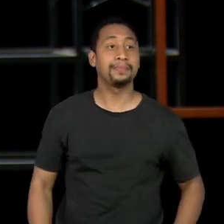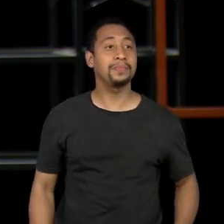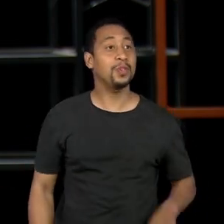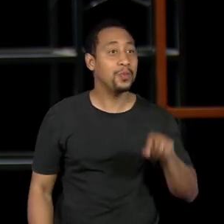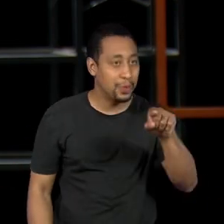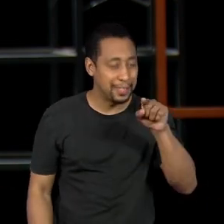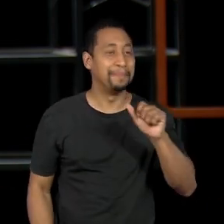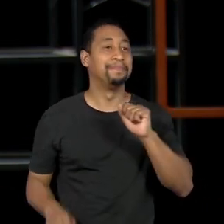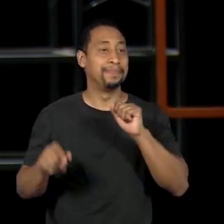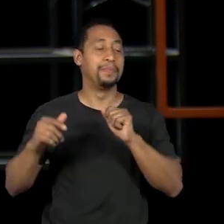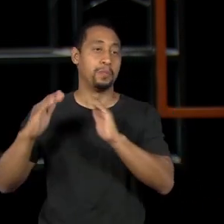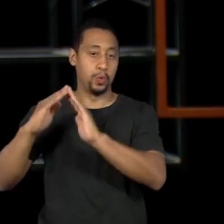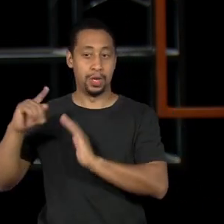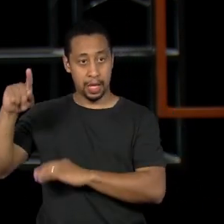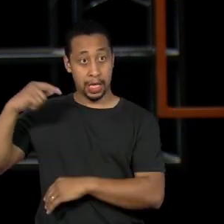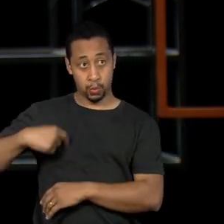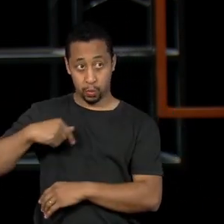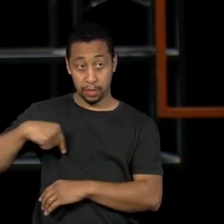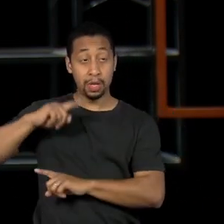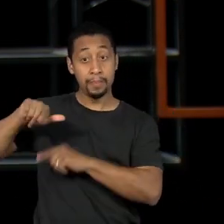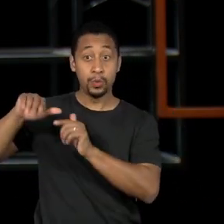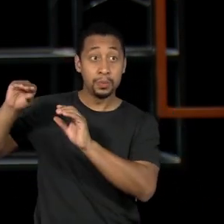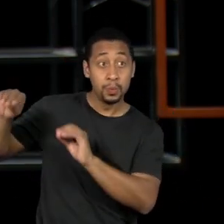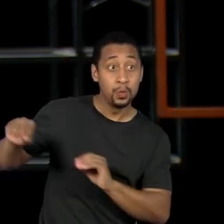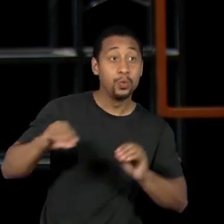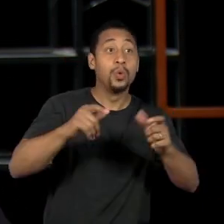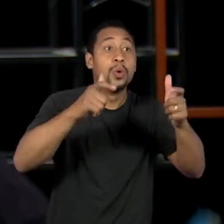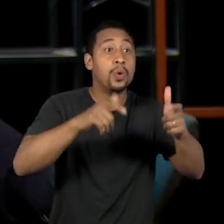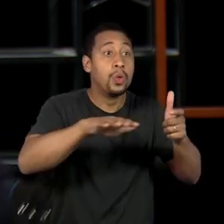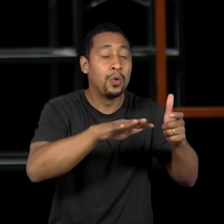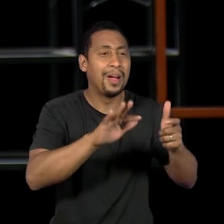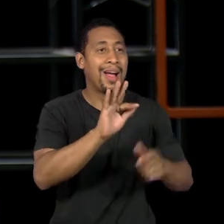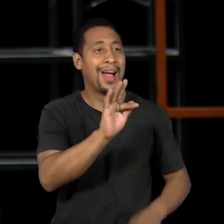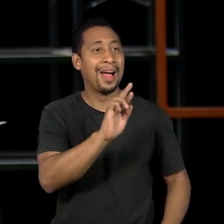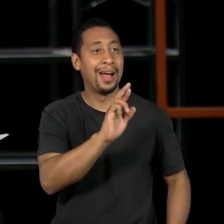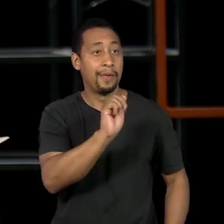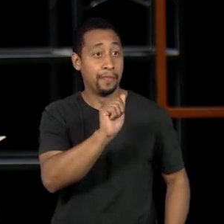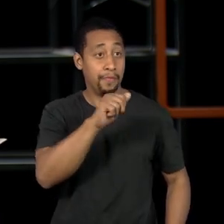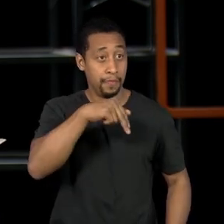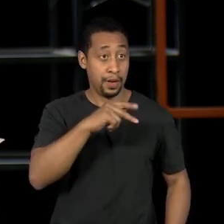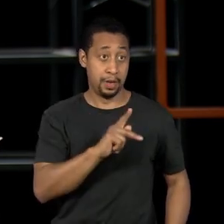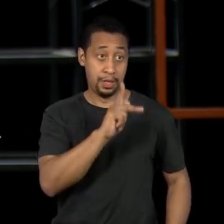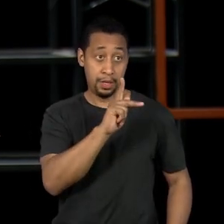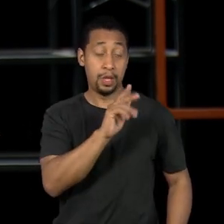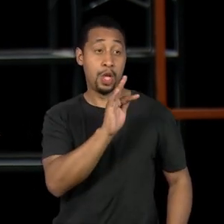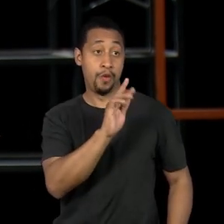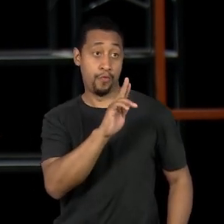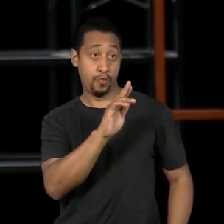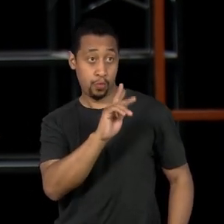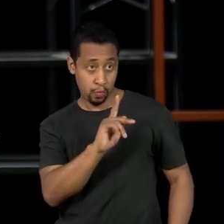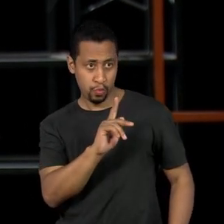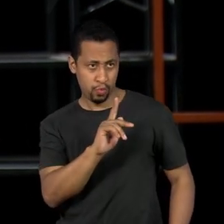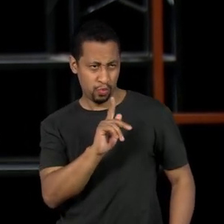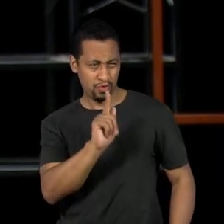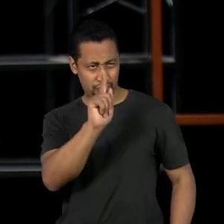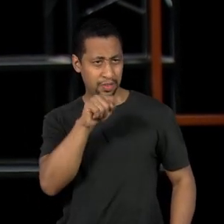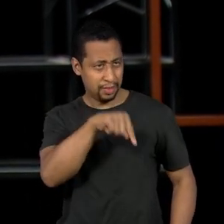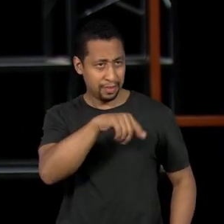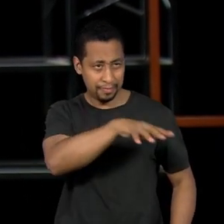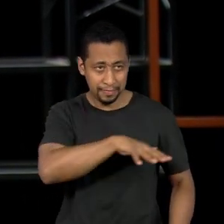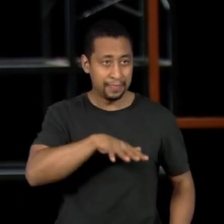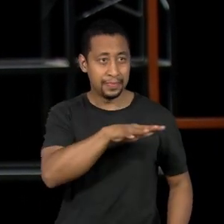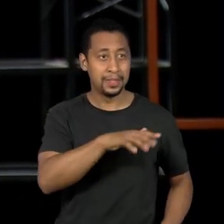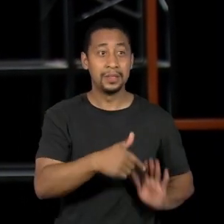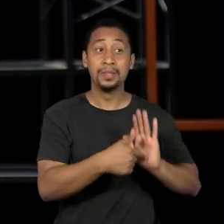tornar primeiro bailarino da Ópera de Frankfurt. Agora, me diga uma coisa, quais eram os repertórios dessas